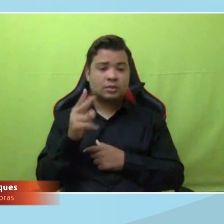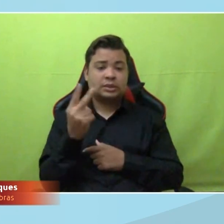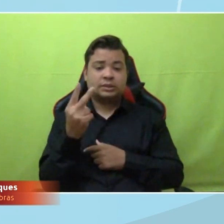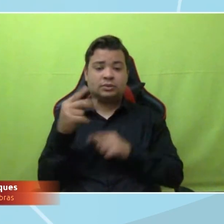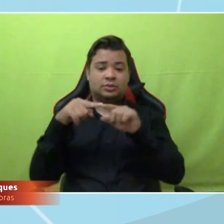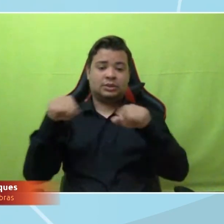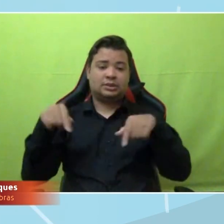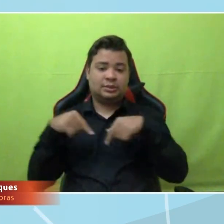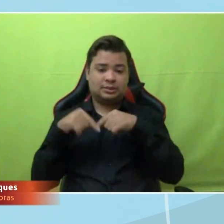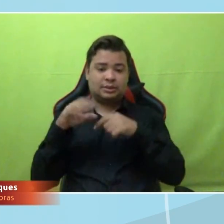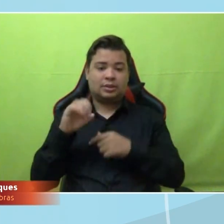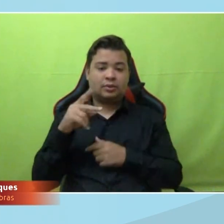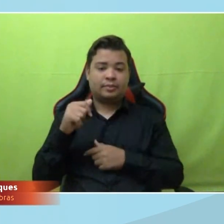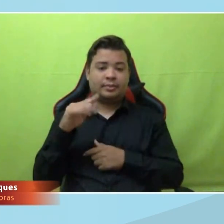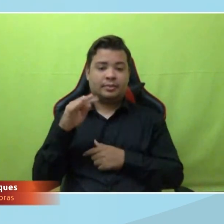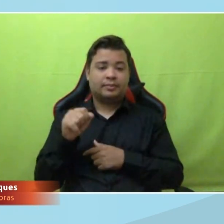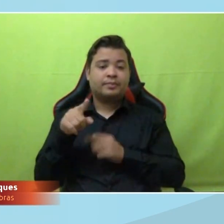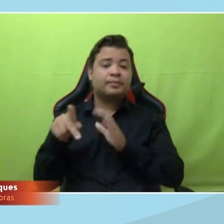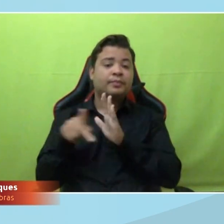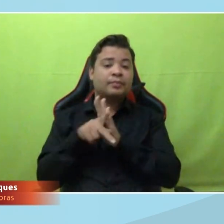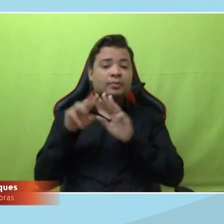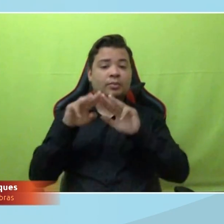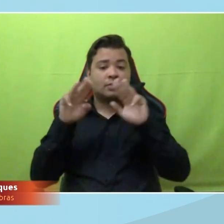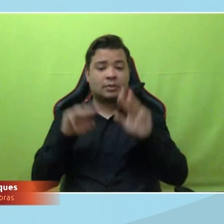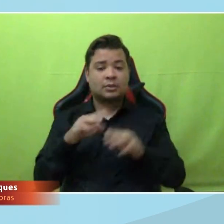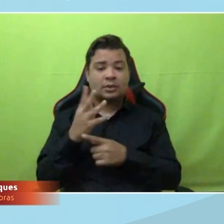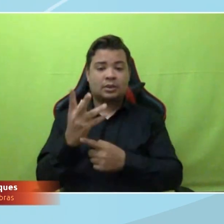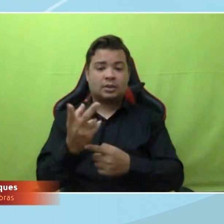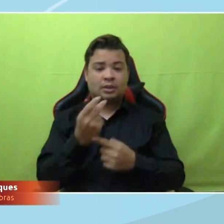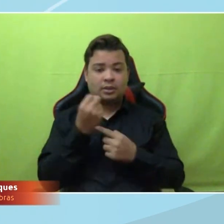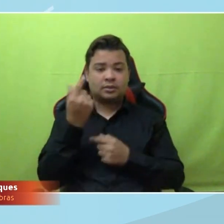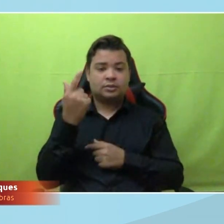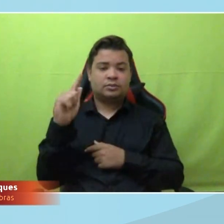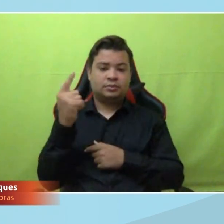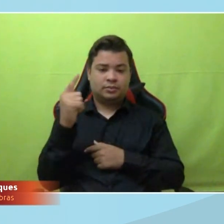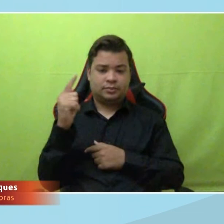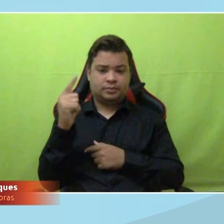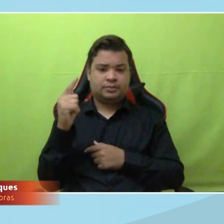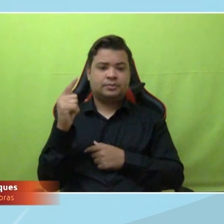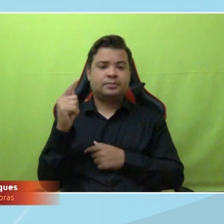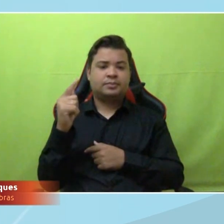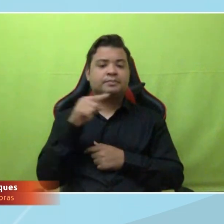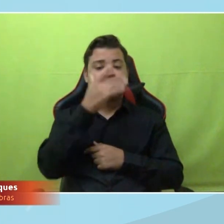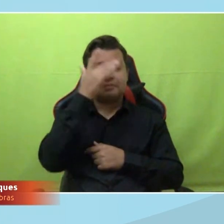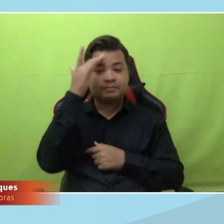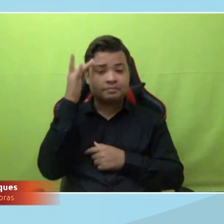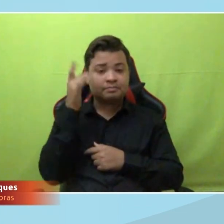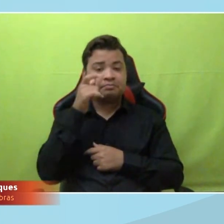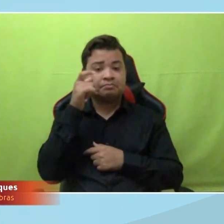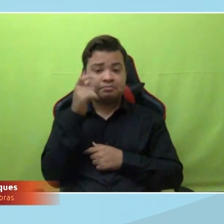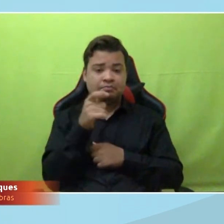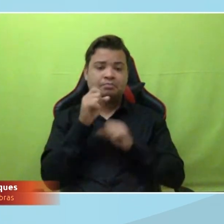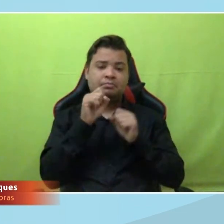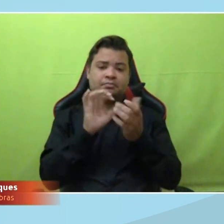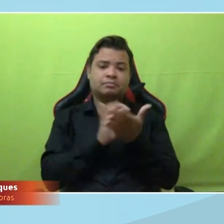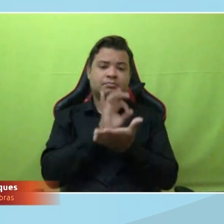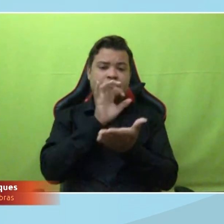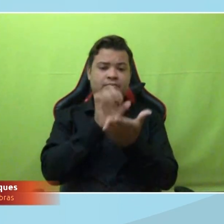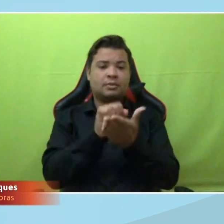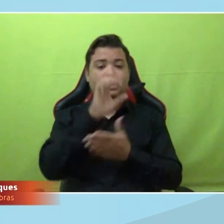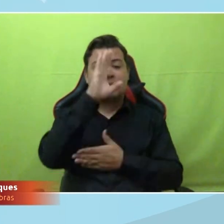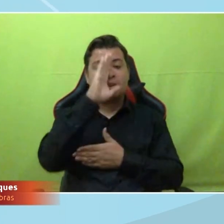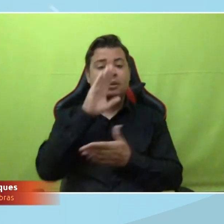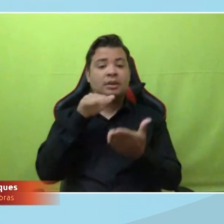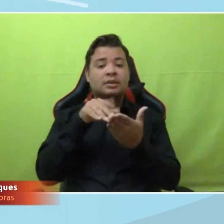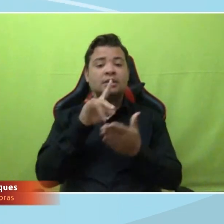Museu de Arte de Goiânia. Os interessados podem realizar o cadastro de forma gratuita até o próximo dia 25 de